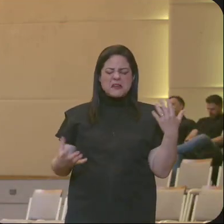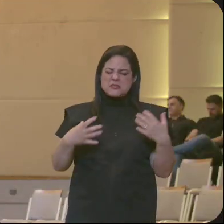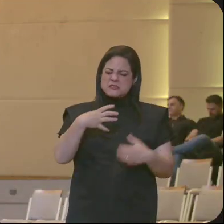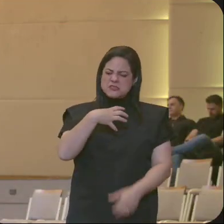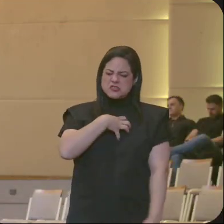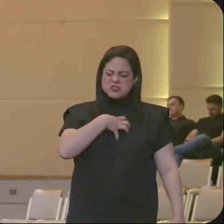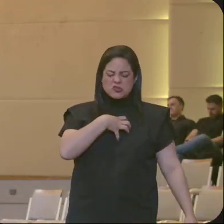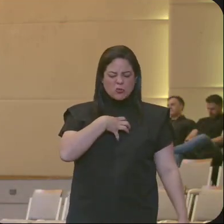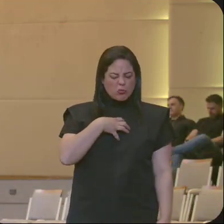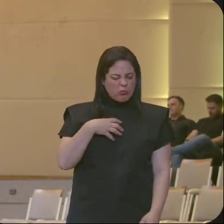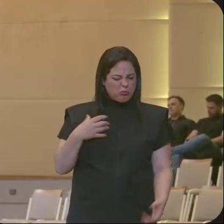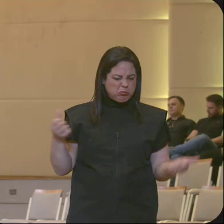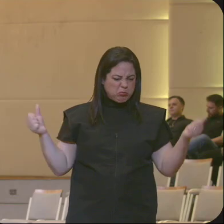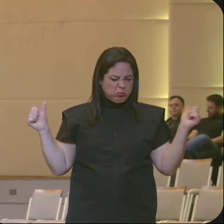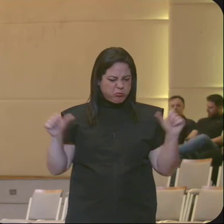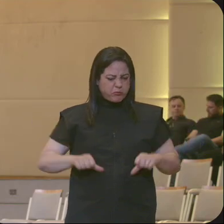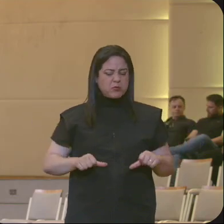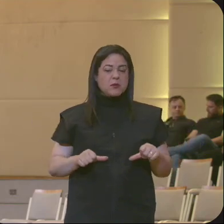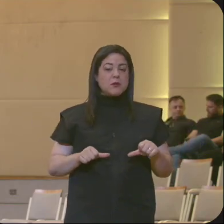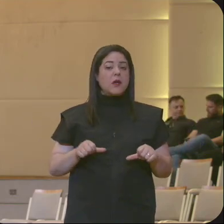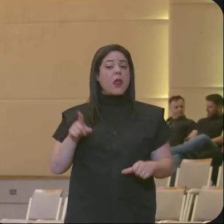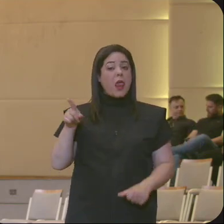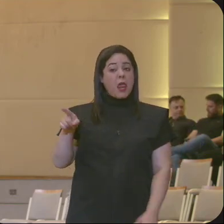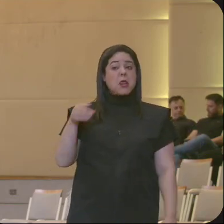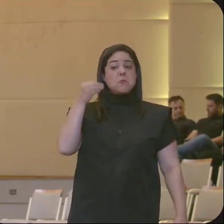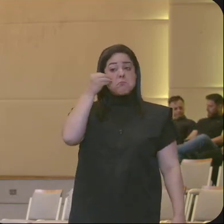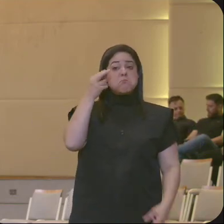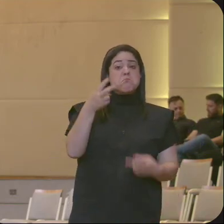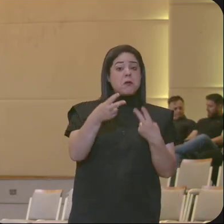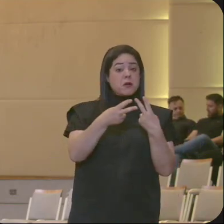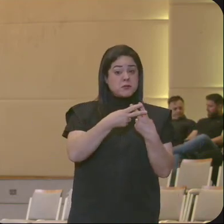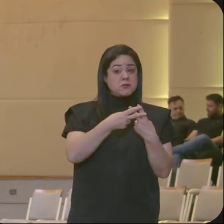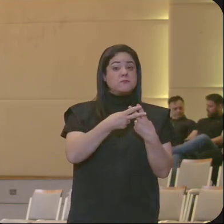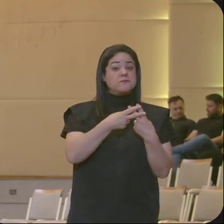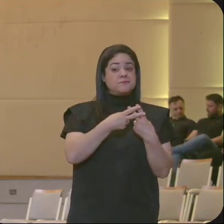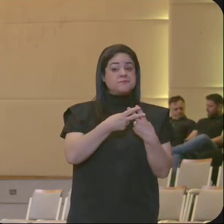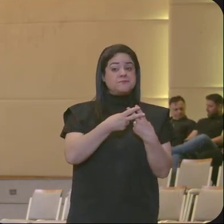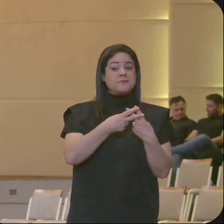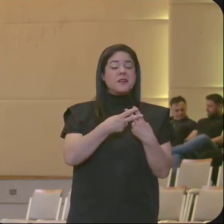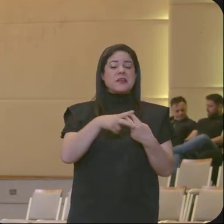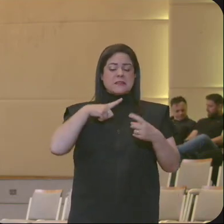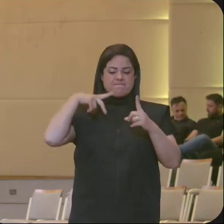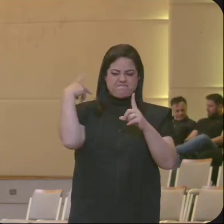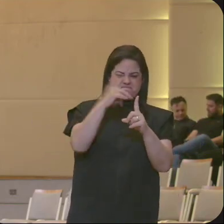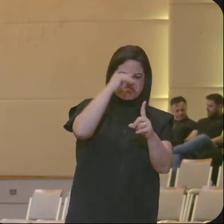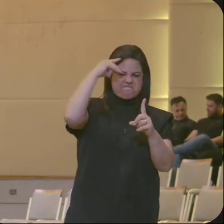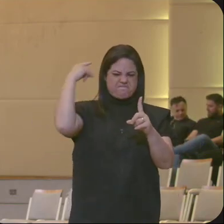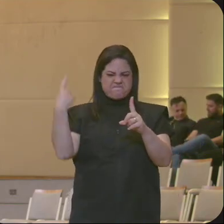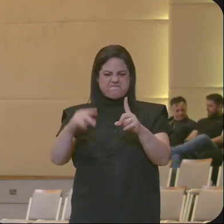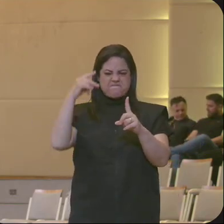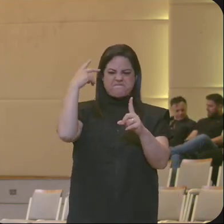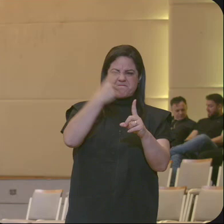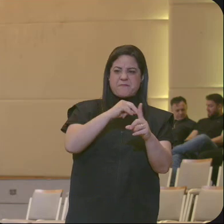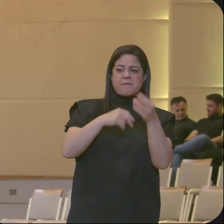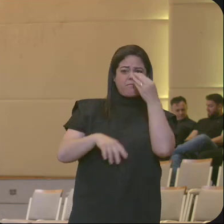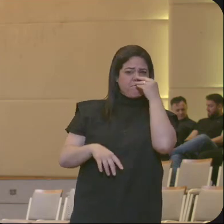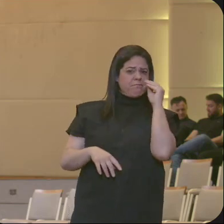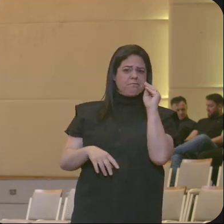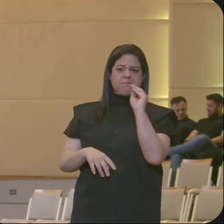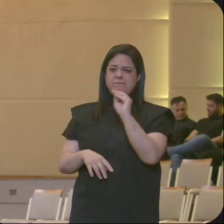um frustrado. Ele experimentou prisões, açoites,